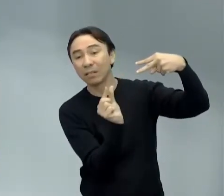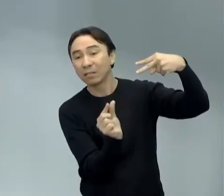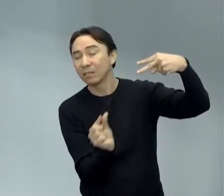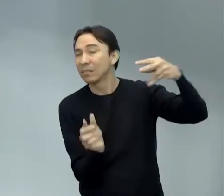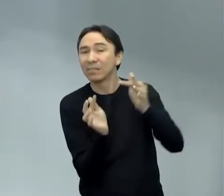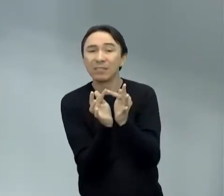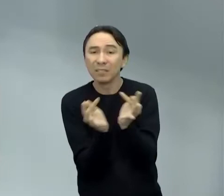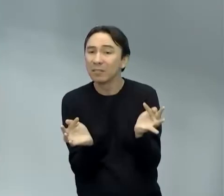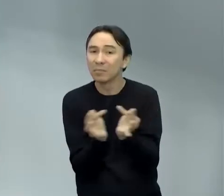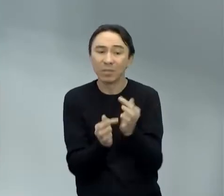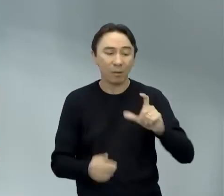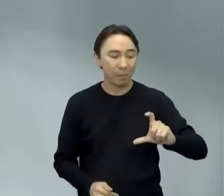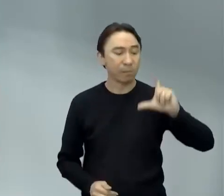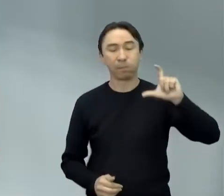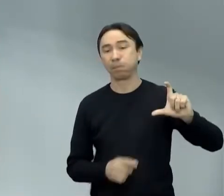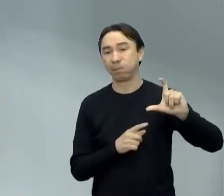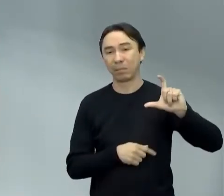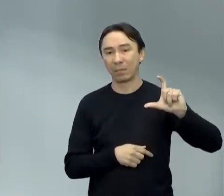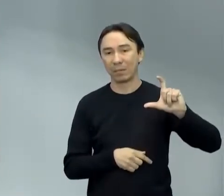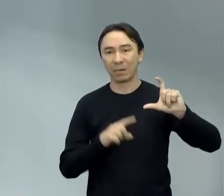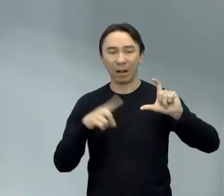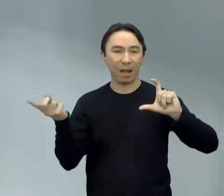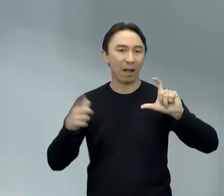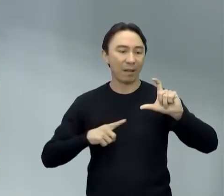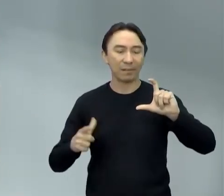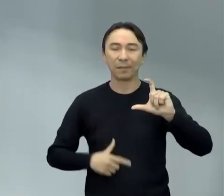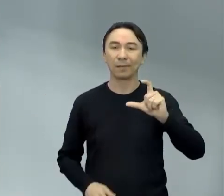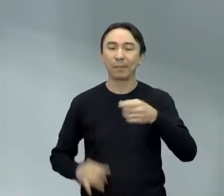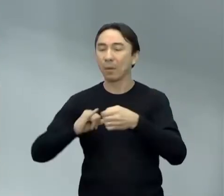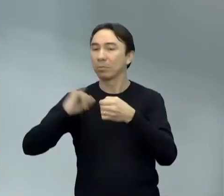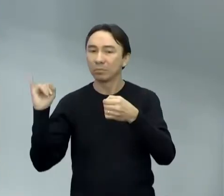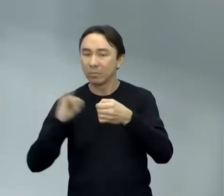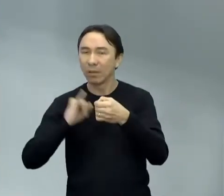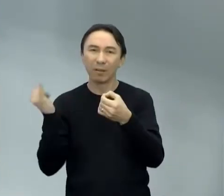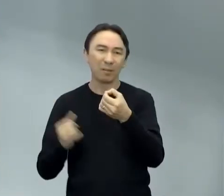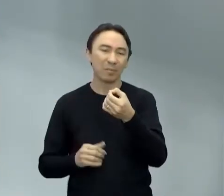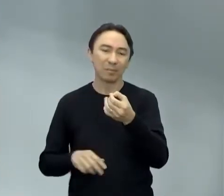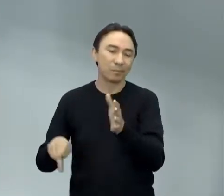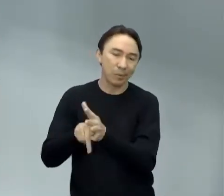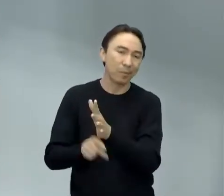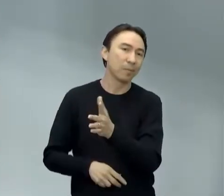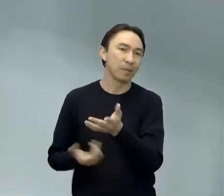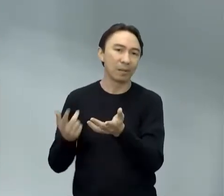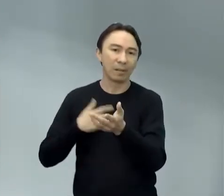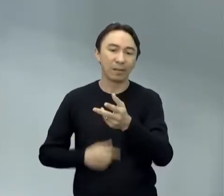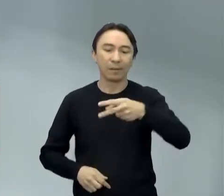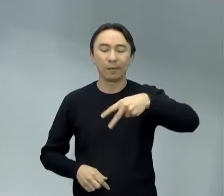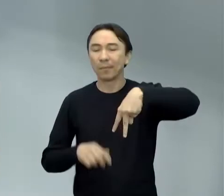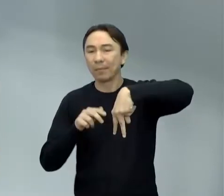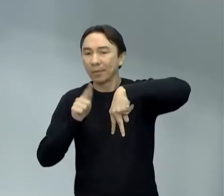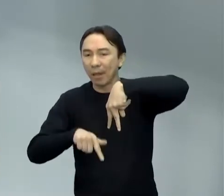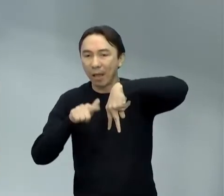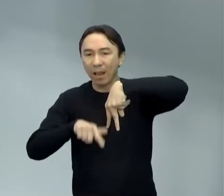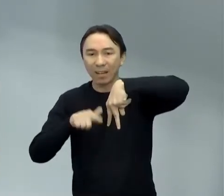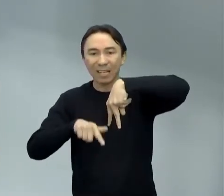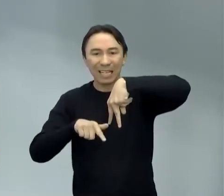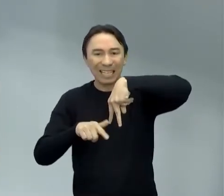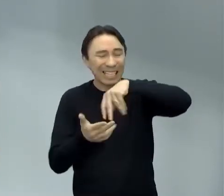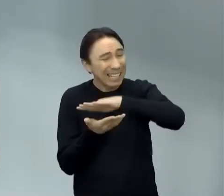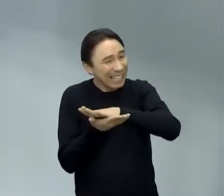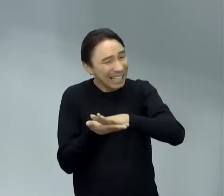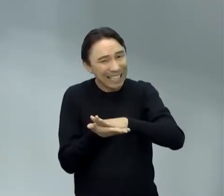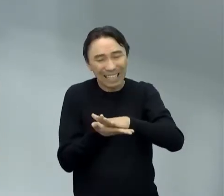nenhuma relação com o cromossomo sexual e nenhuma outra relação com outros cromossomos por aí. Então, por isso,